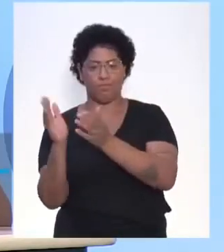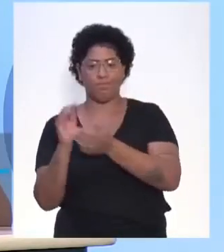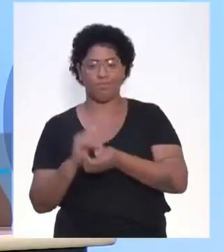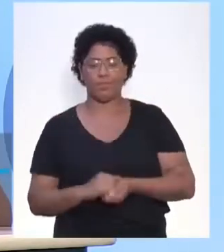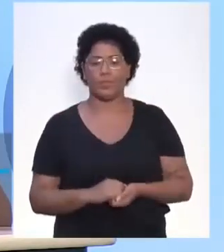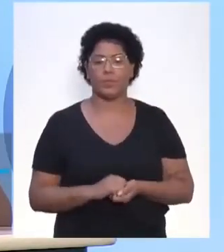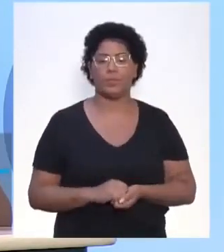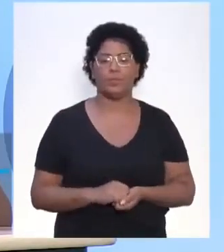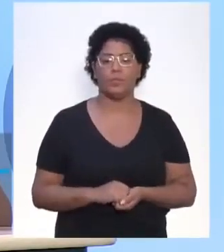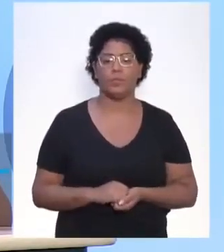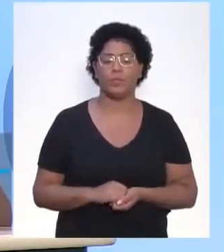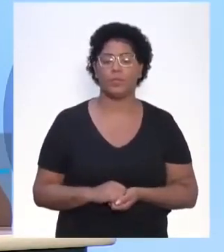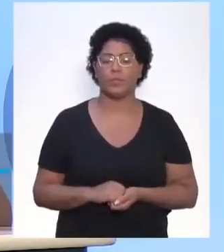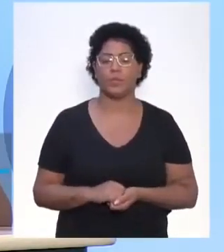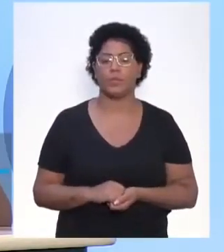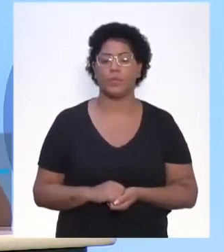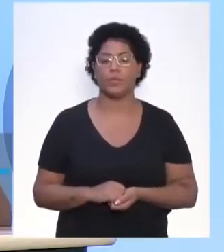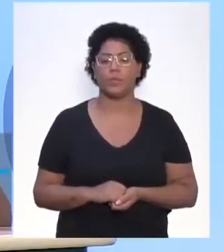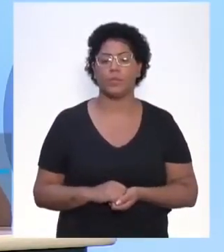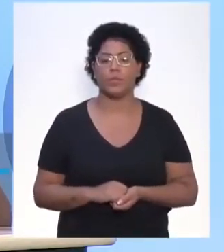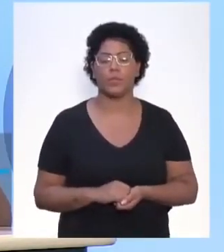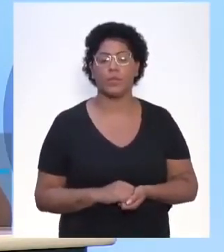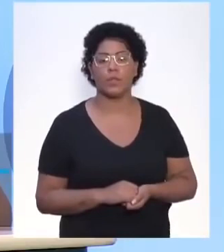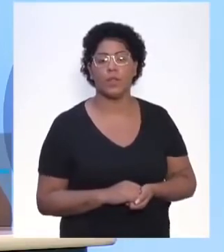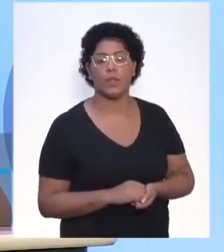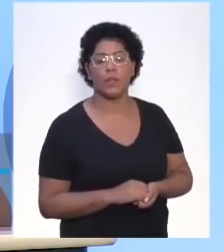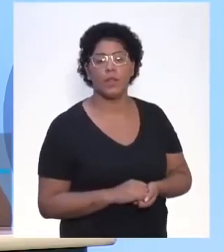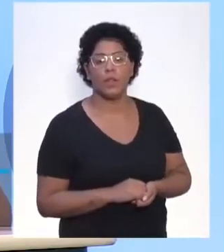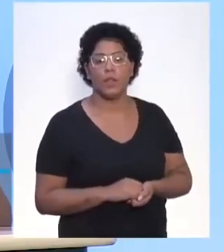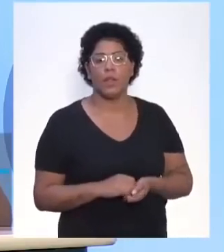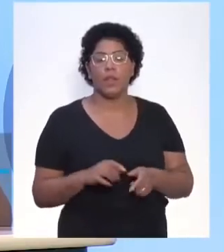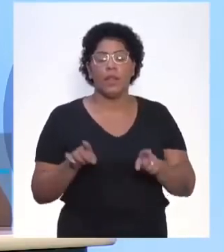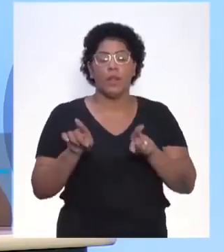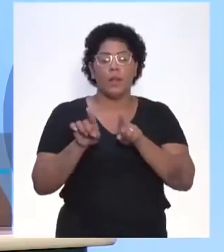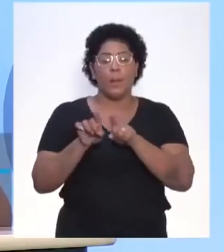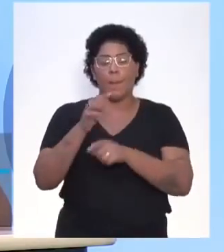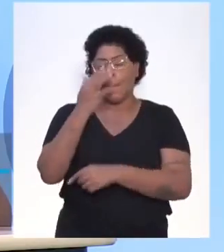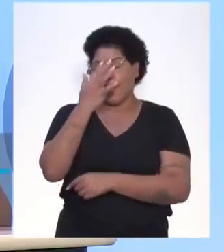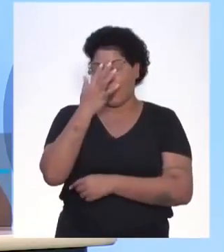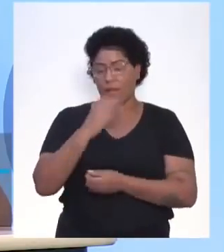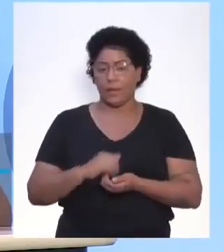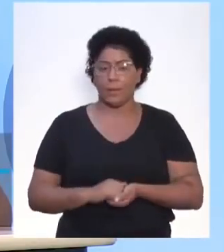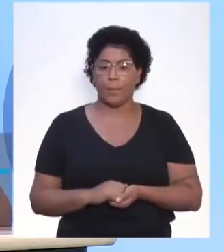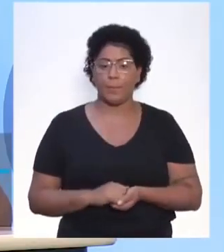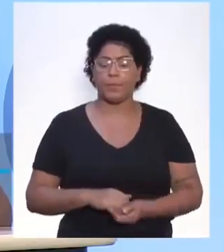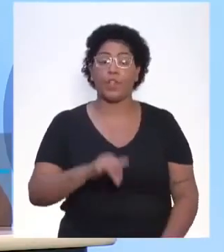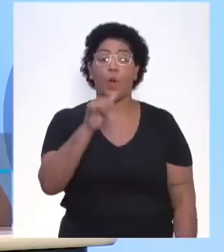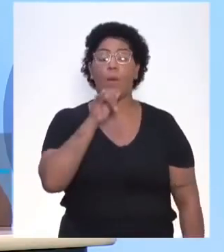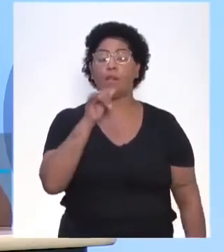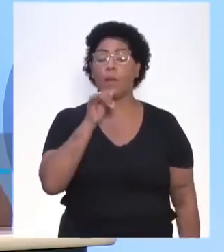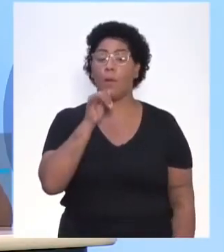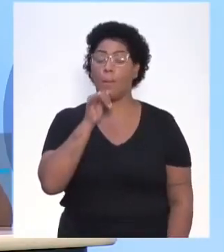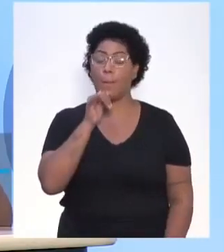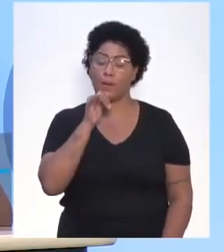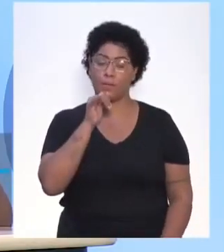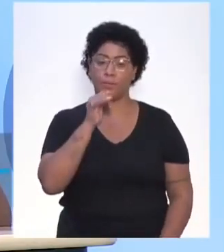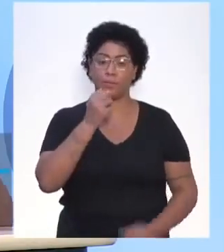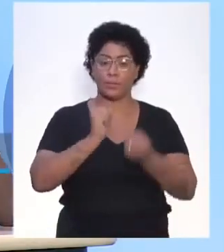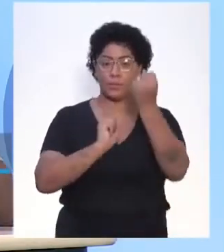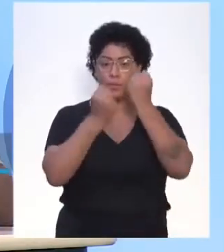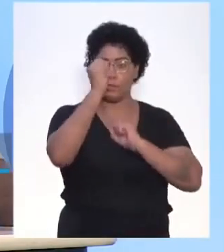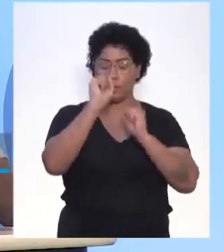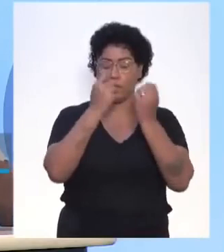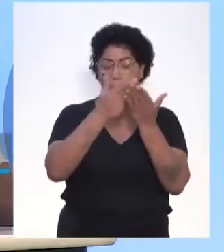as etapas da produção pertencem a uma mesma corporação. Então, por exemplo, se é uma indústria de papel, ela